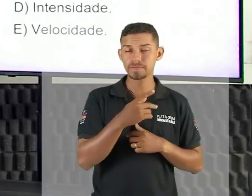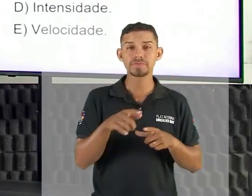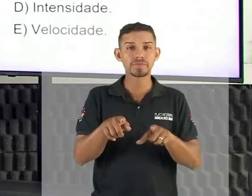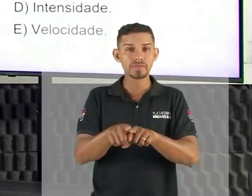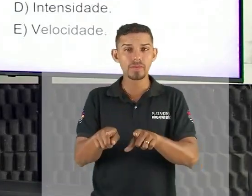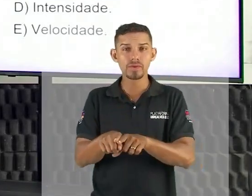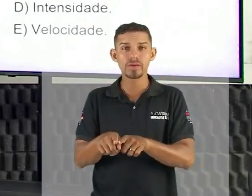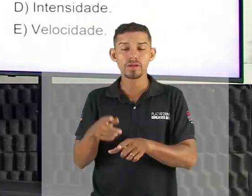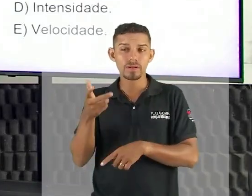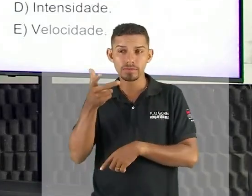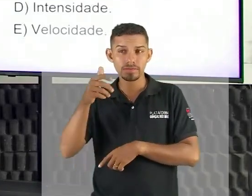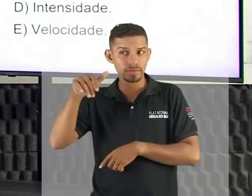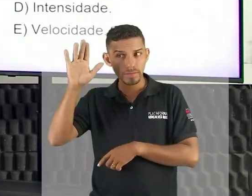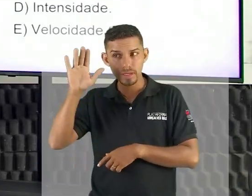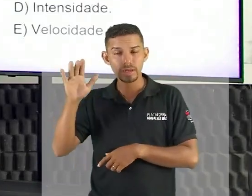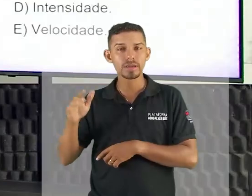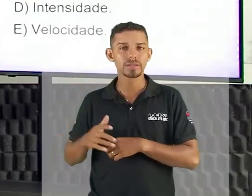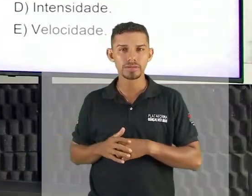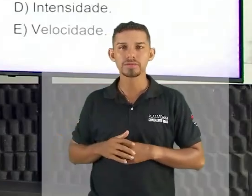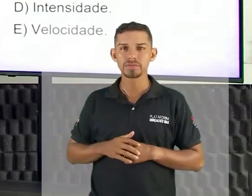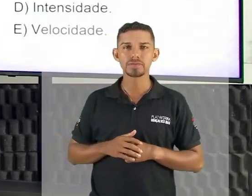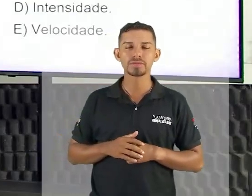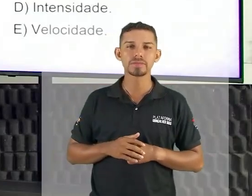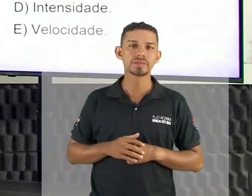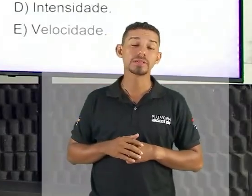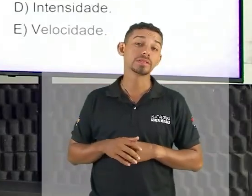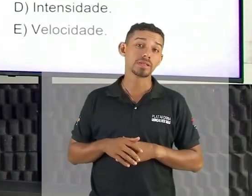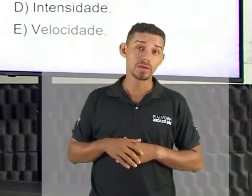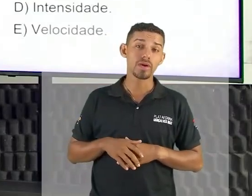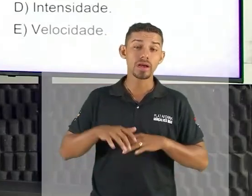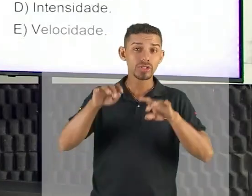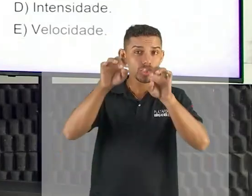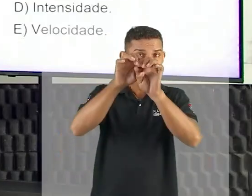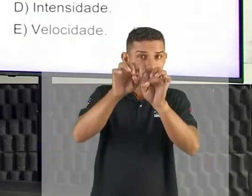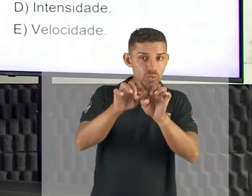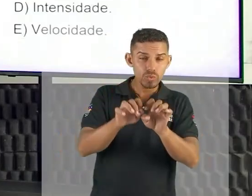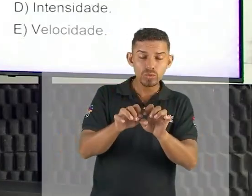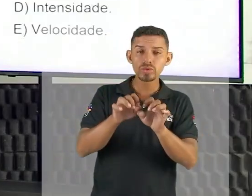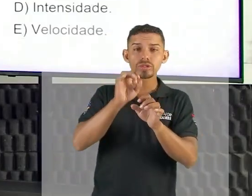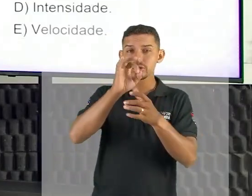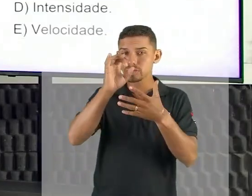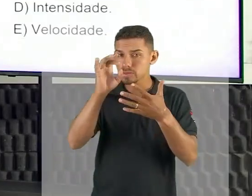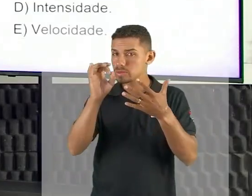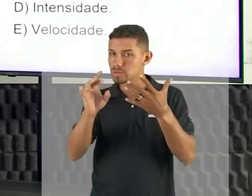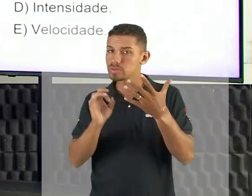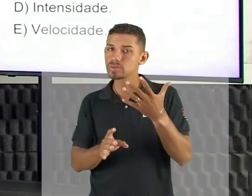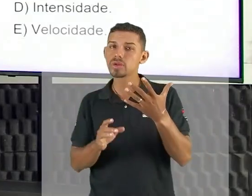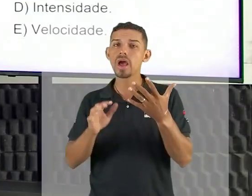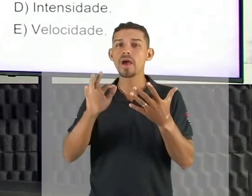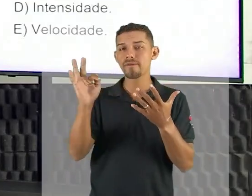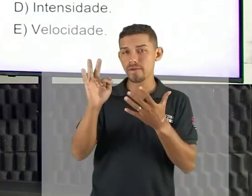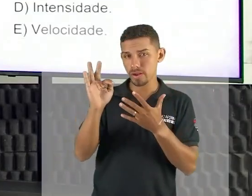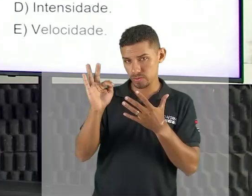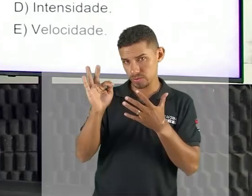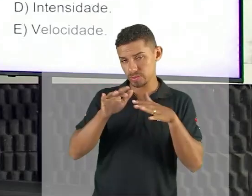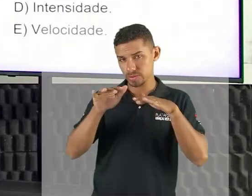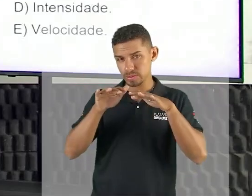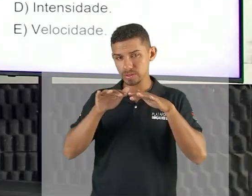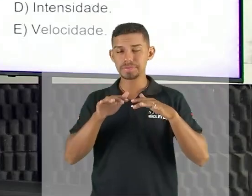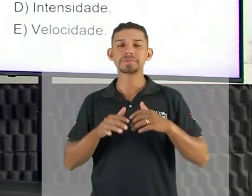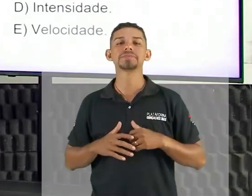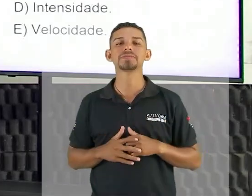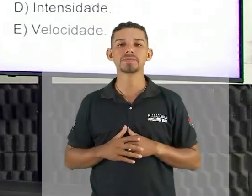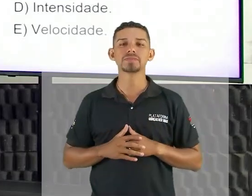a da tácia é bem maior do que isso tá gente então as estruturas Elas têm essa frequência de vibração que ela fica